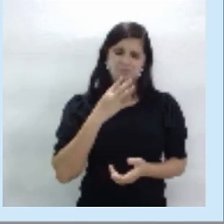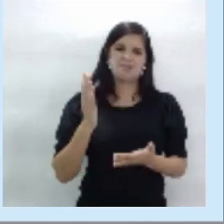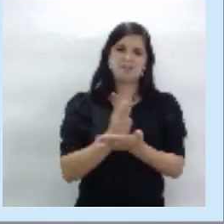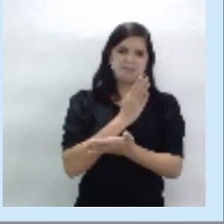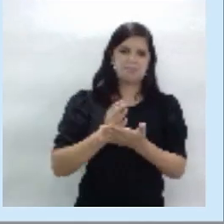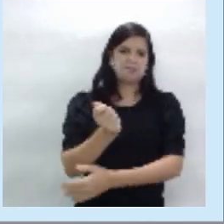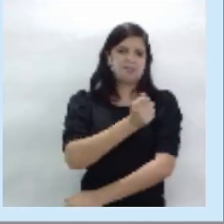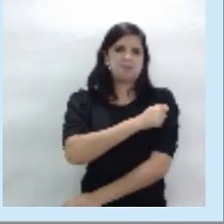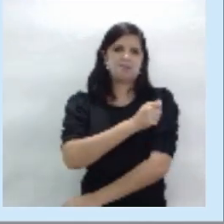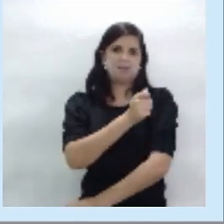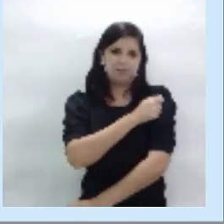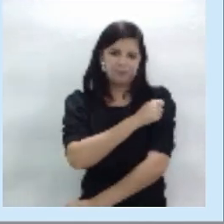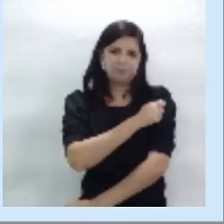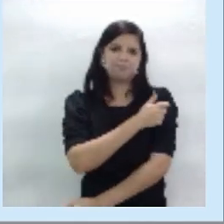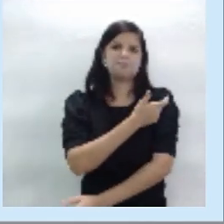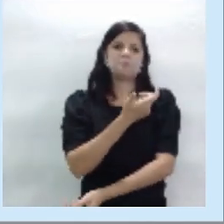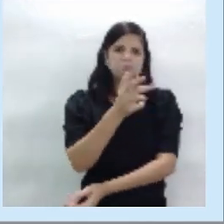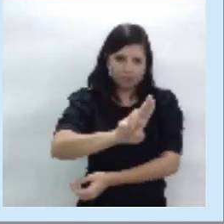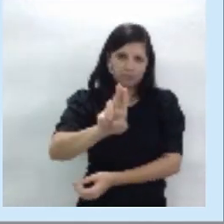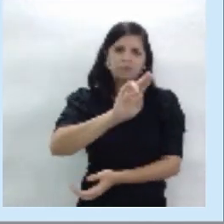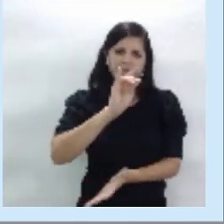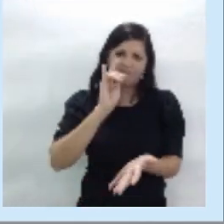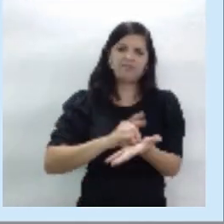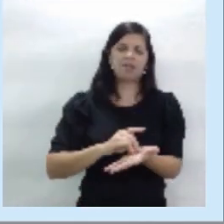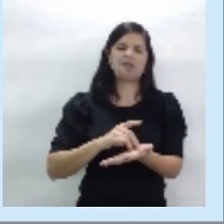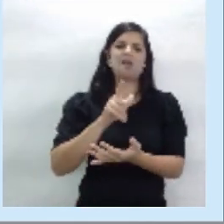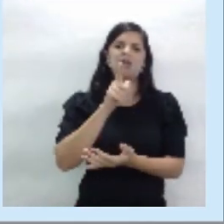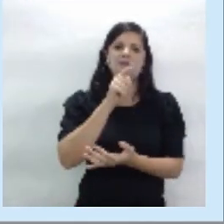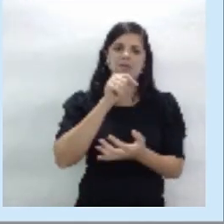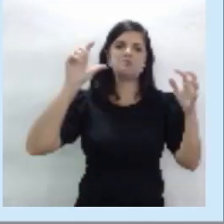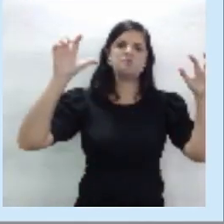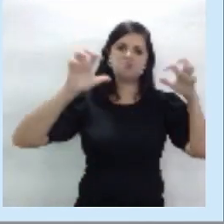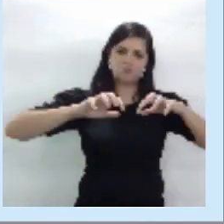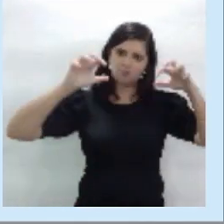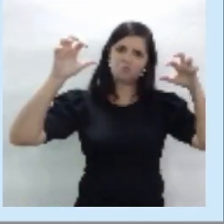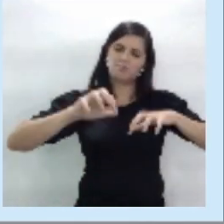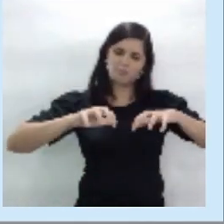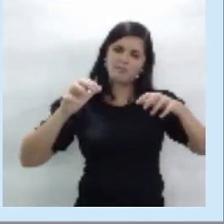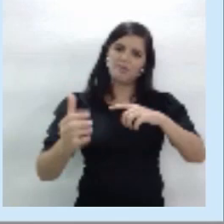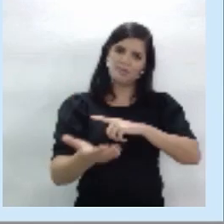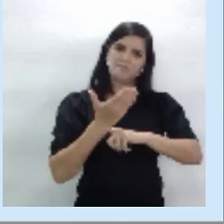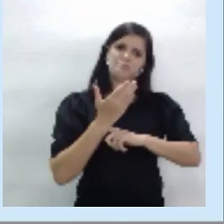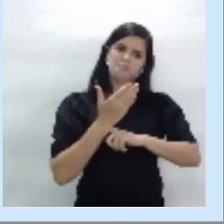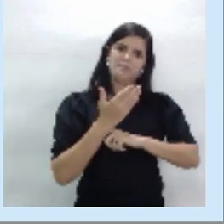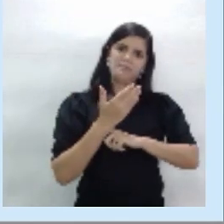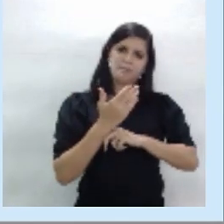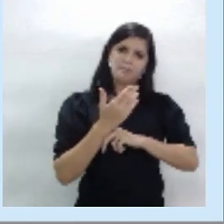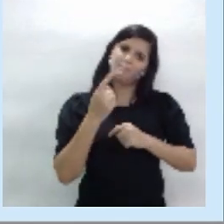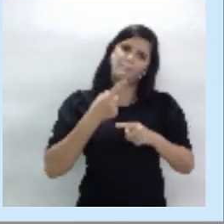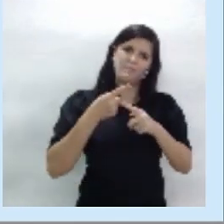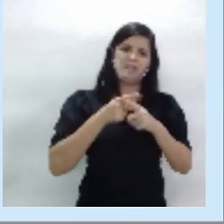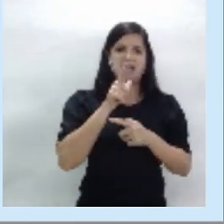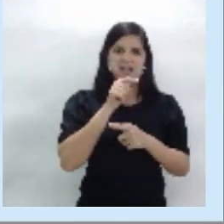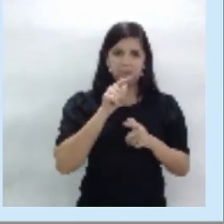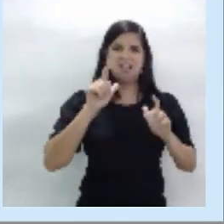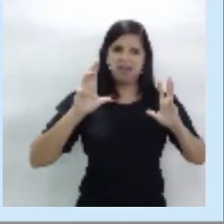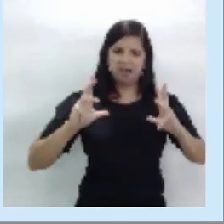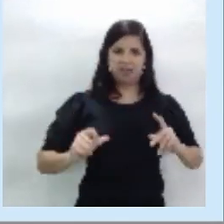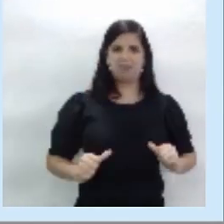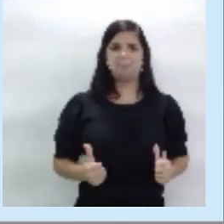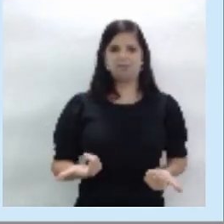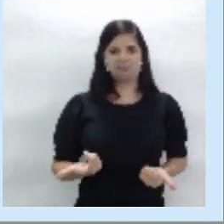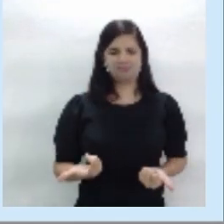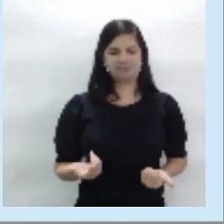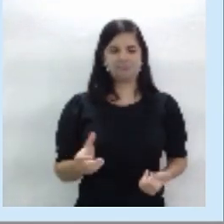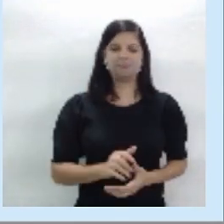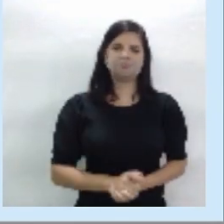Pernambuco, que realmente utilizam a água da chuva como também um recurso, que é uma água limpa também. Ok, sexto ano, vamos continuar